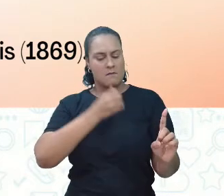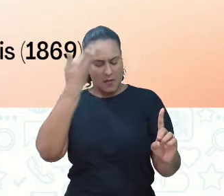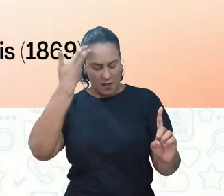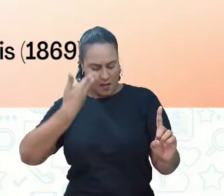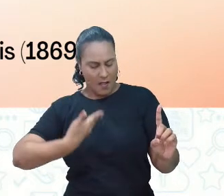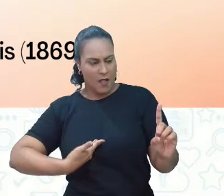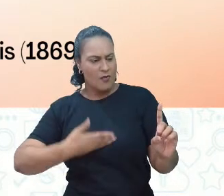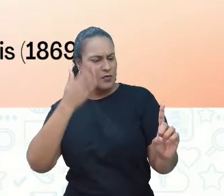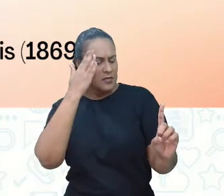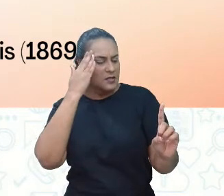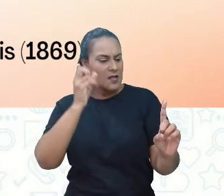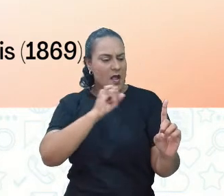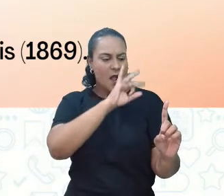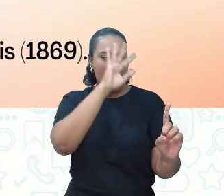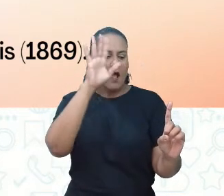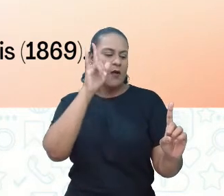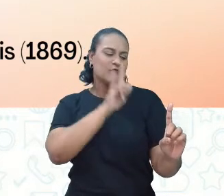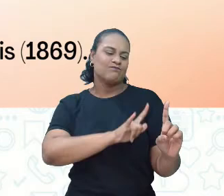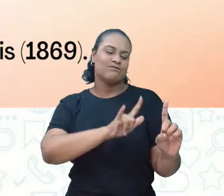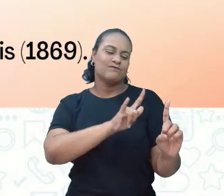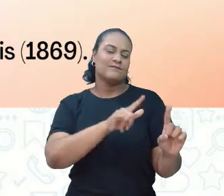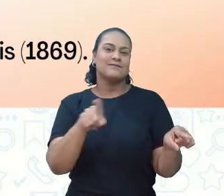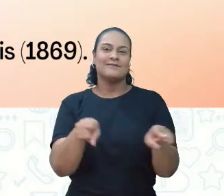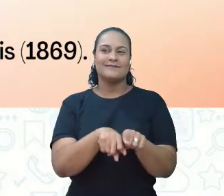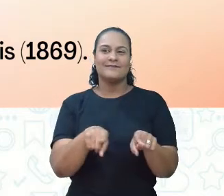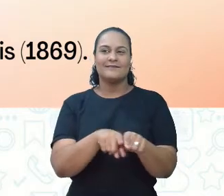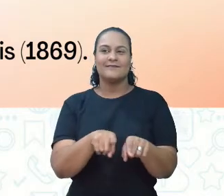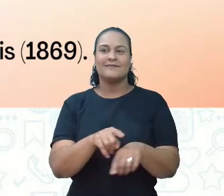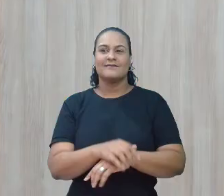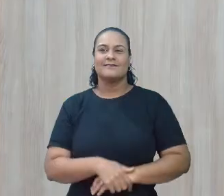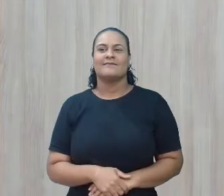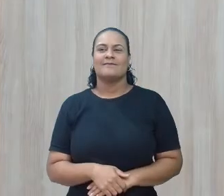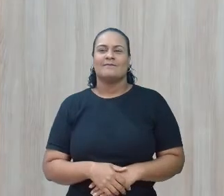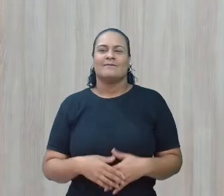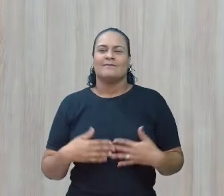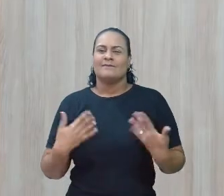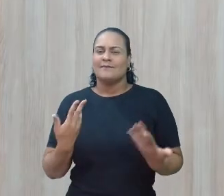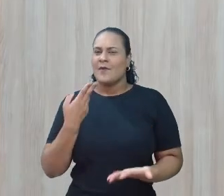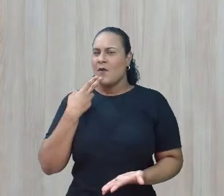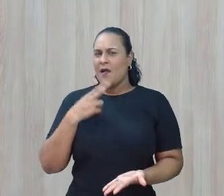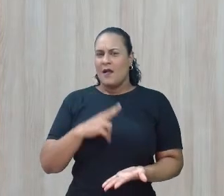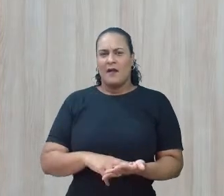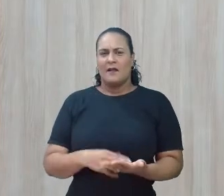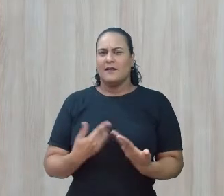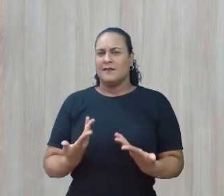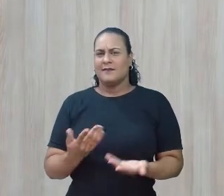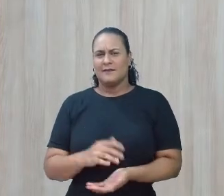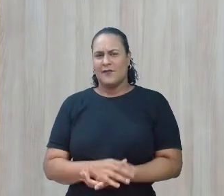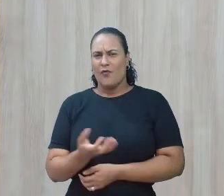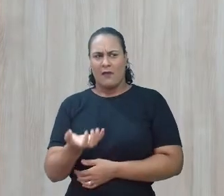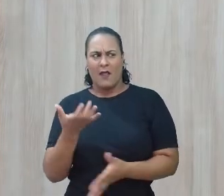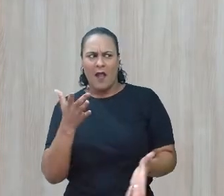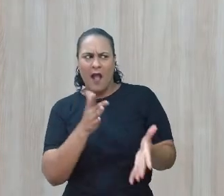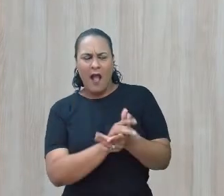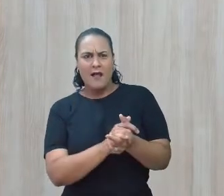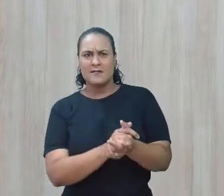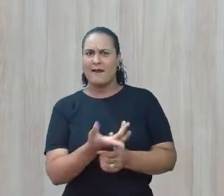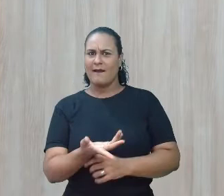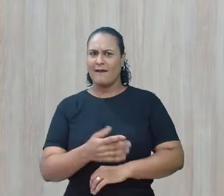que te compreende e te ama também. Uma carta dessa, eu já estava querendo o quê? Casar.